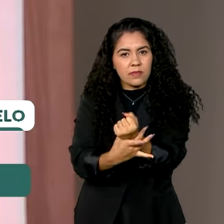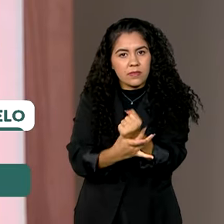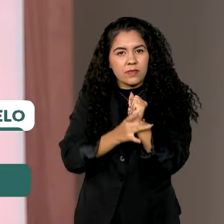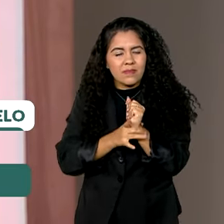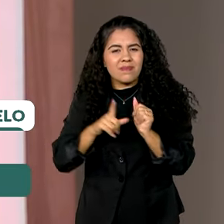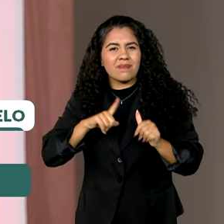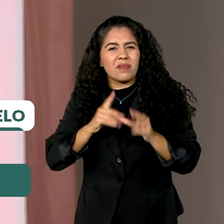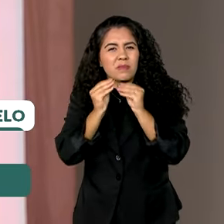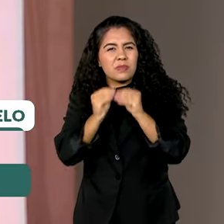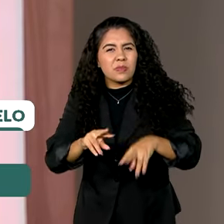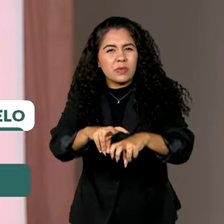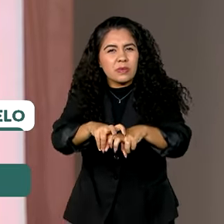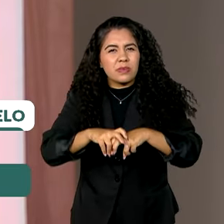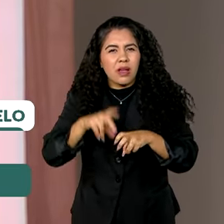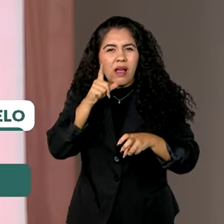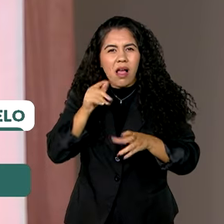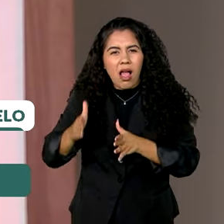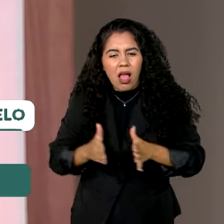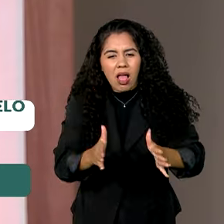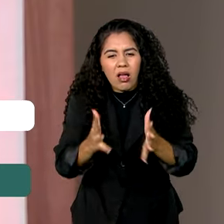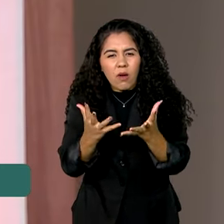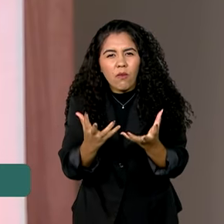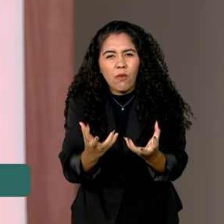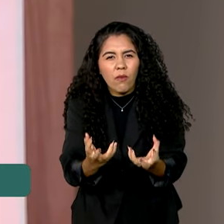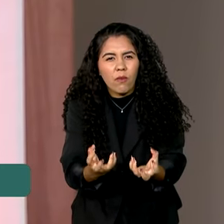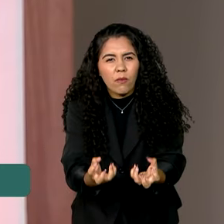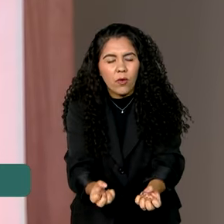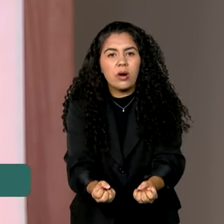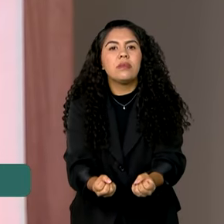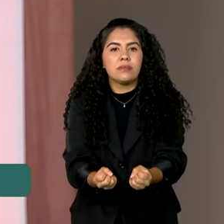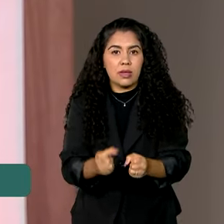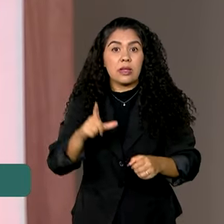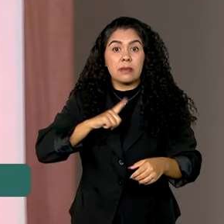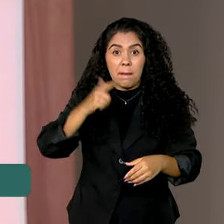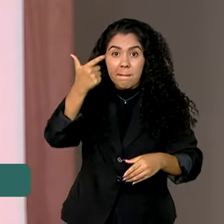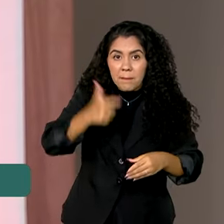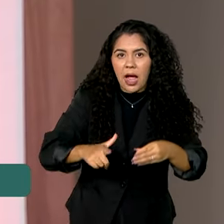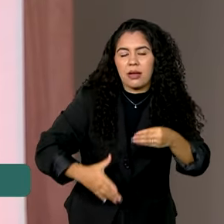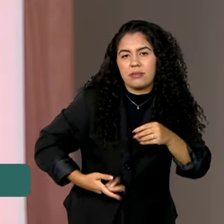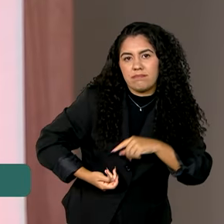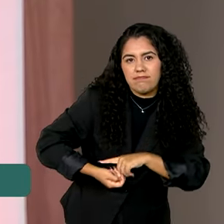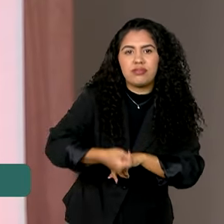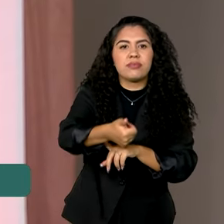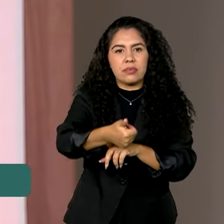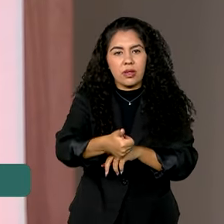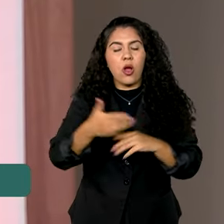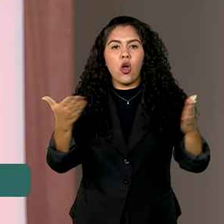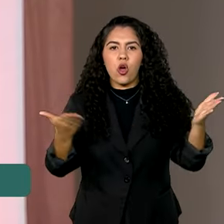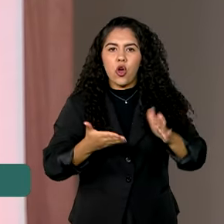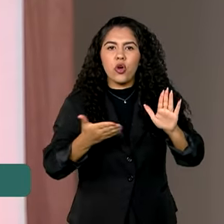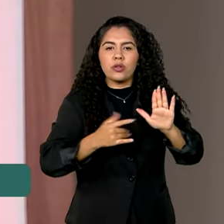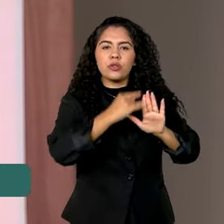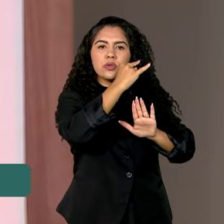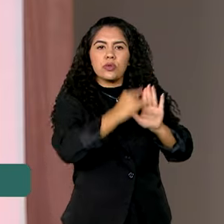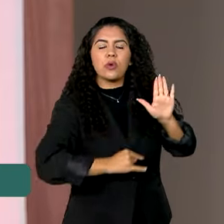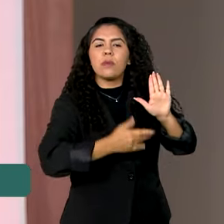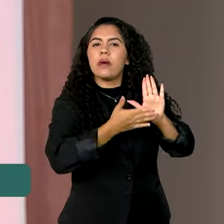seca vão contar com um auxílio extra. Uma medida provisória publicada hoje no Diário Oficial prevê o pagamento de